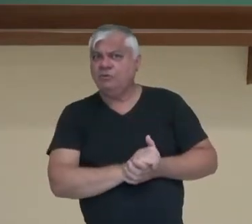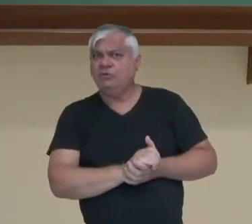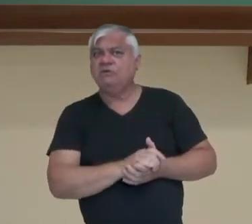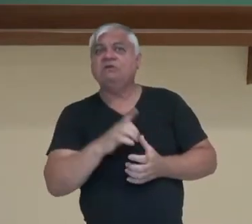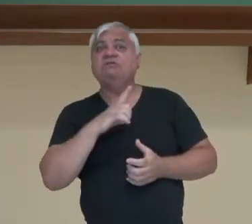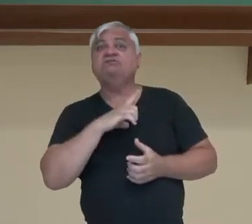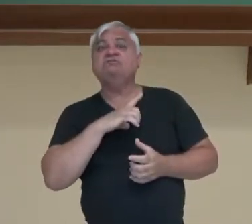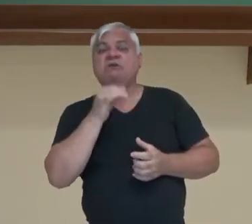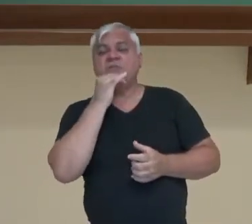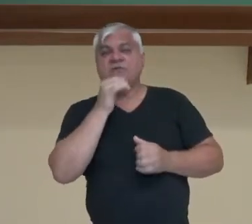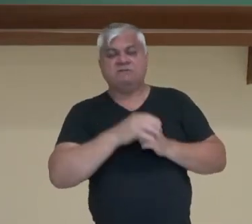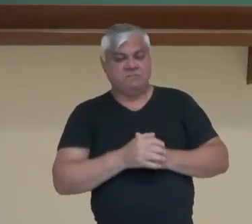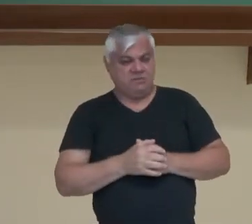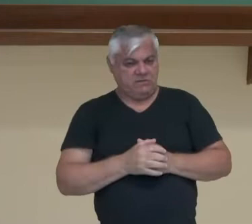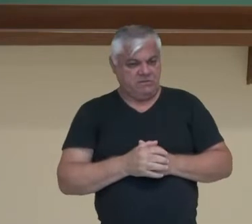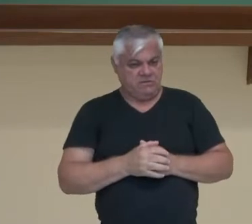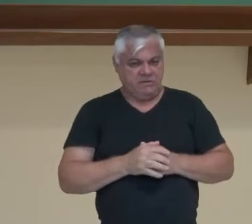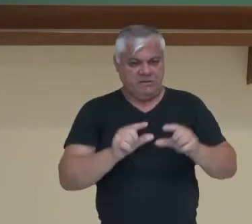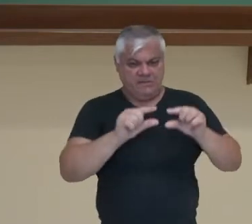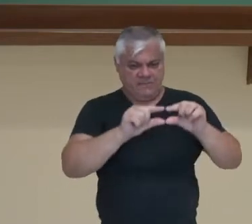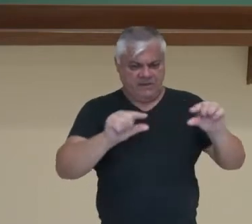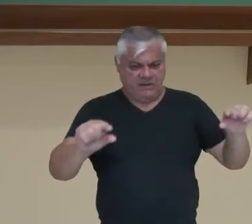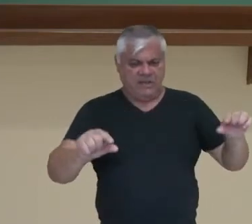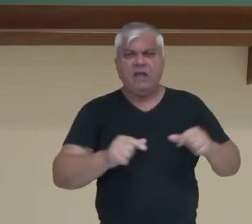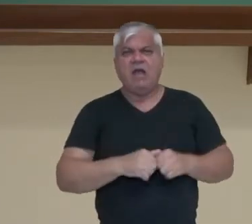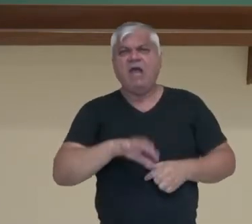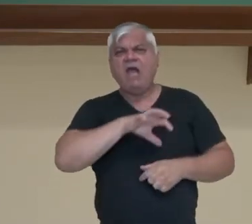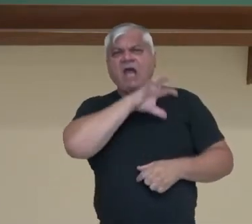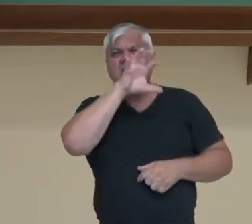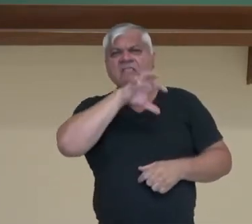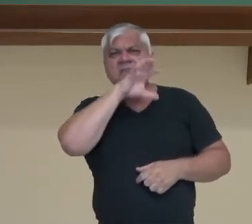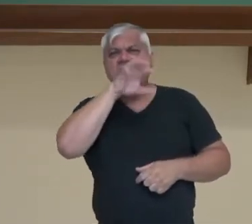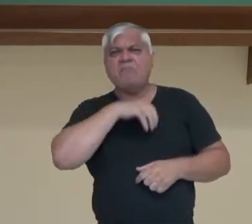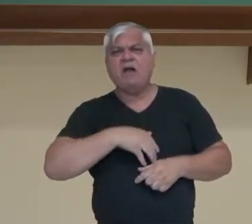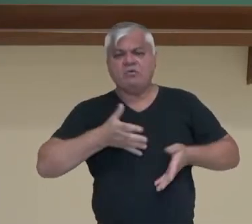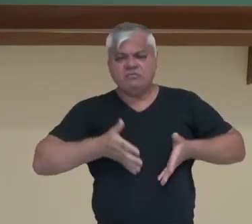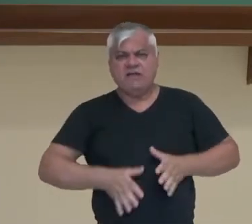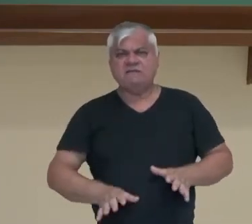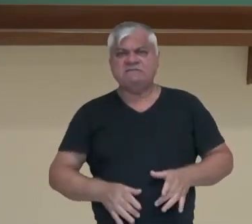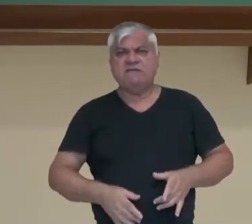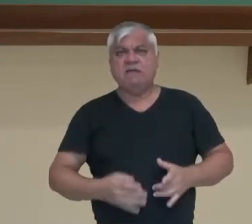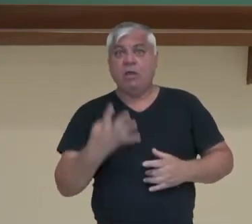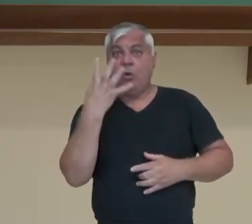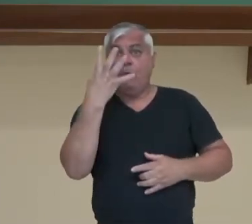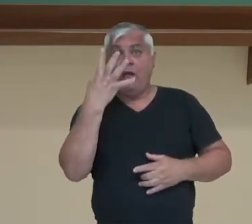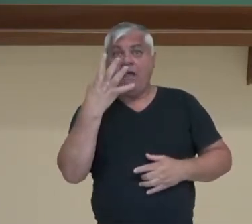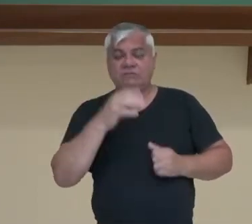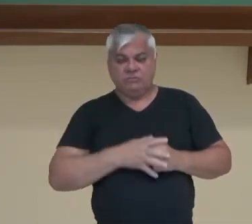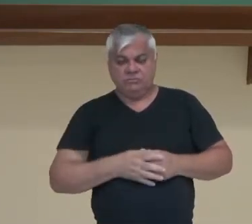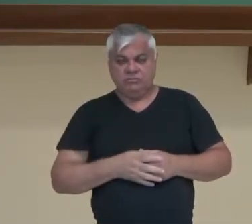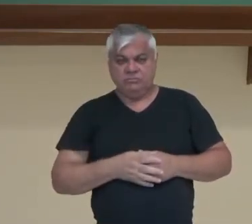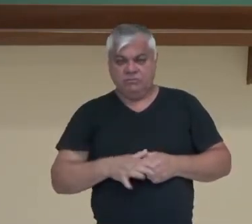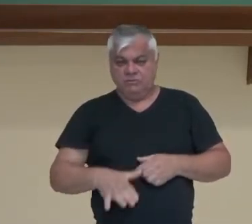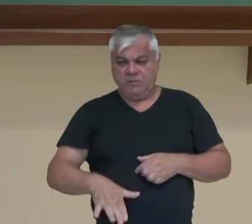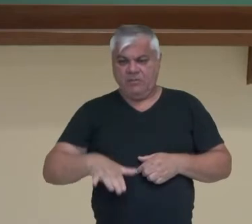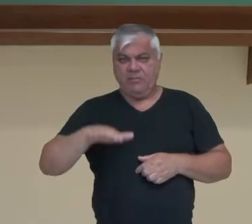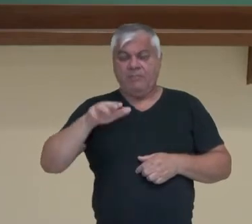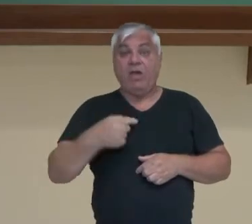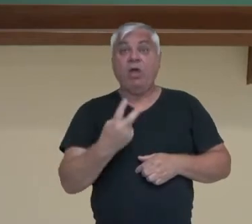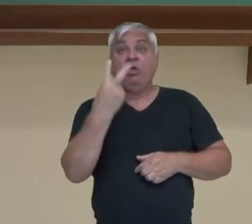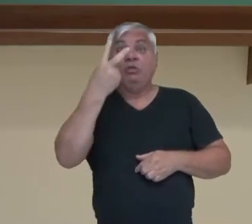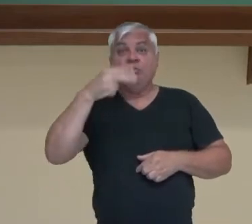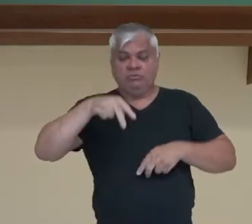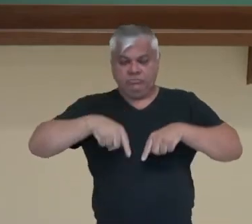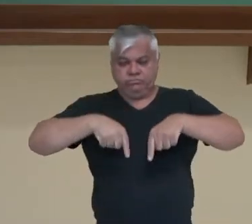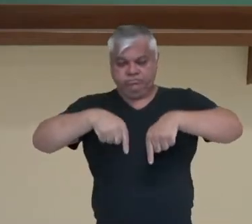que animal tem 4 pernas quando nasce, que animal tem 2 pernas quando é adulto, que animal tem